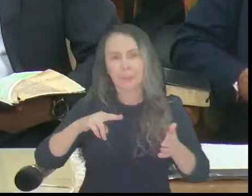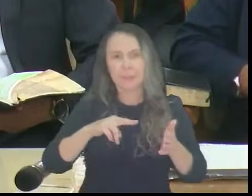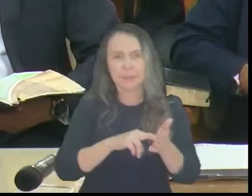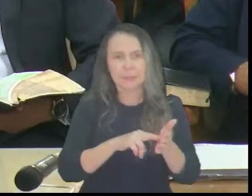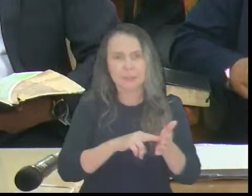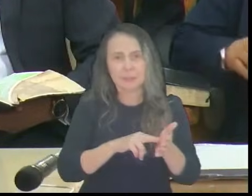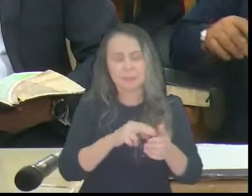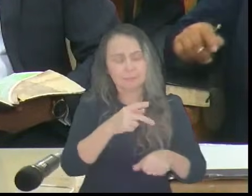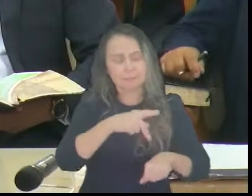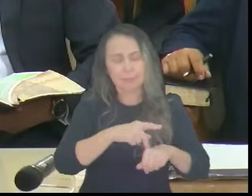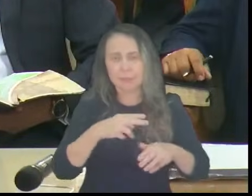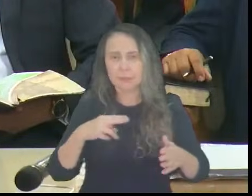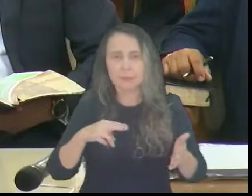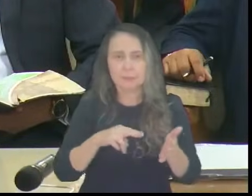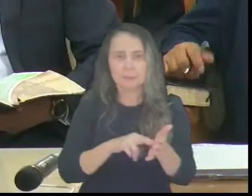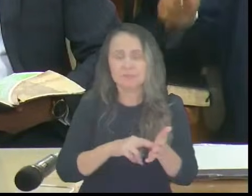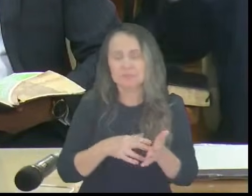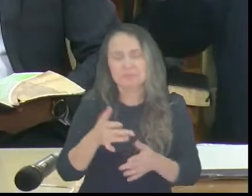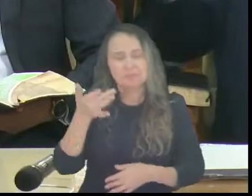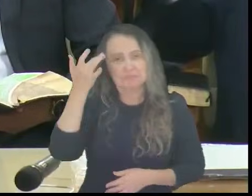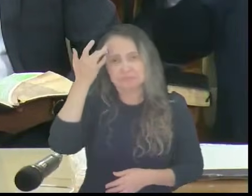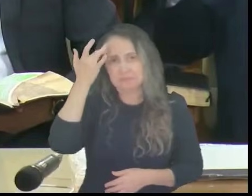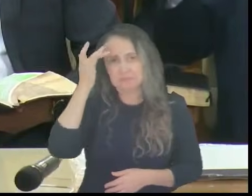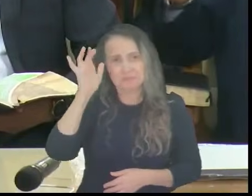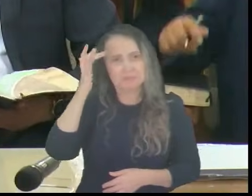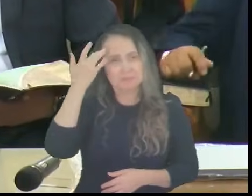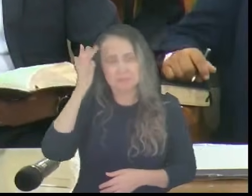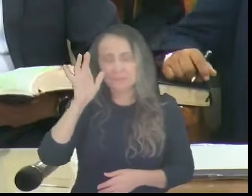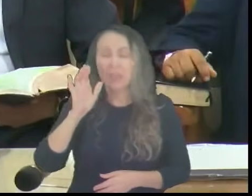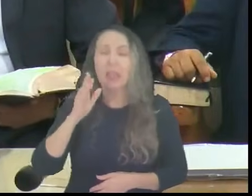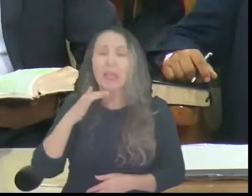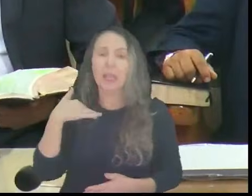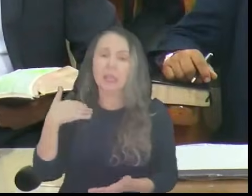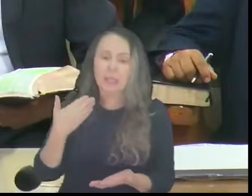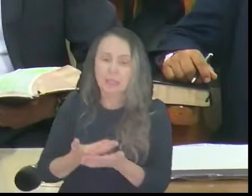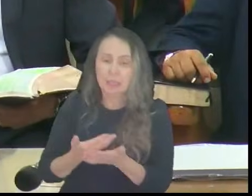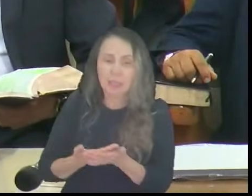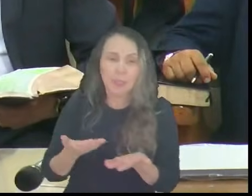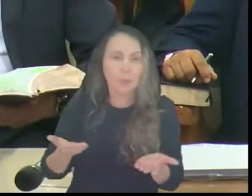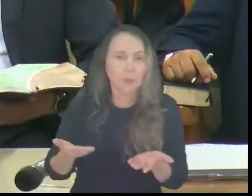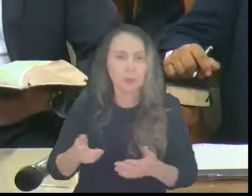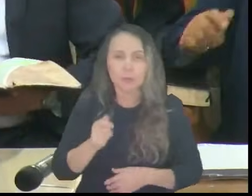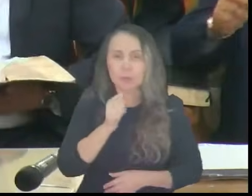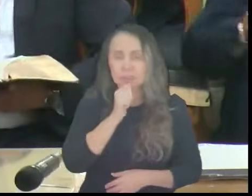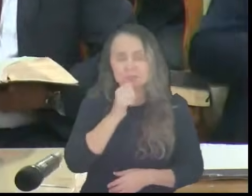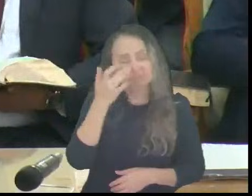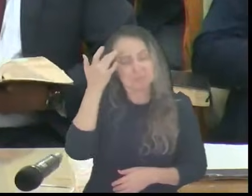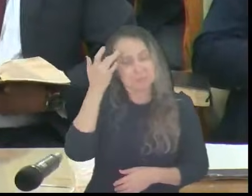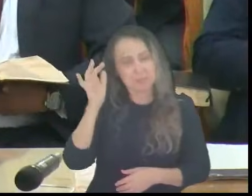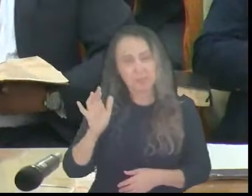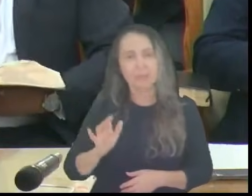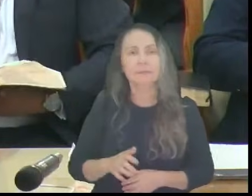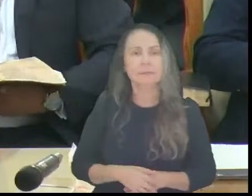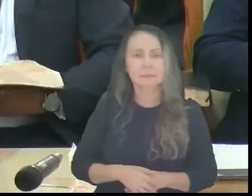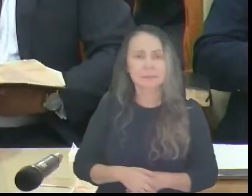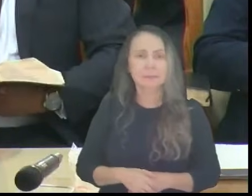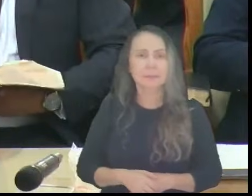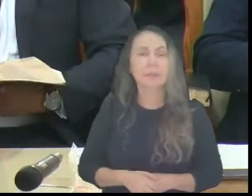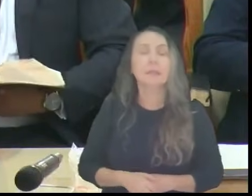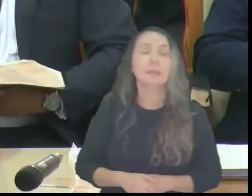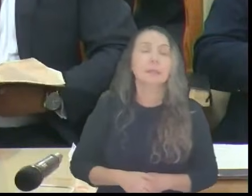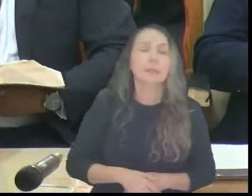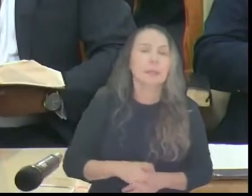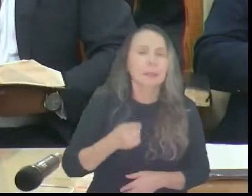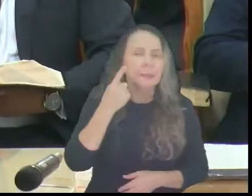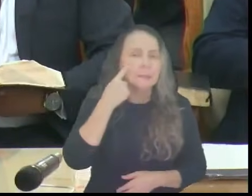existe mais essa igreja, esses restos de igreja ali na Síria, na cidade de Dura Europos. Então, irmãos amados, vamos ver se